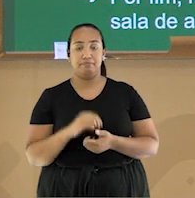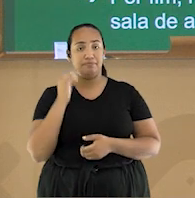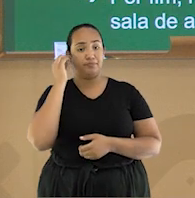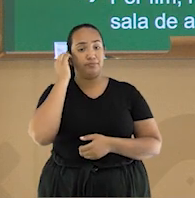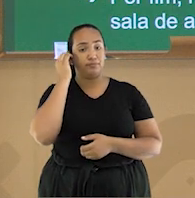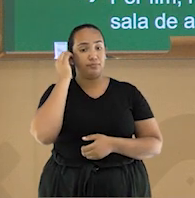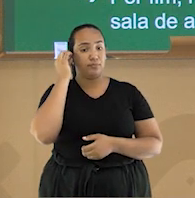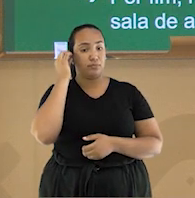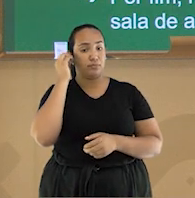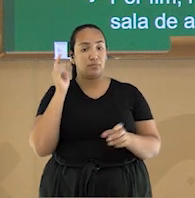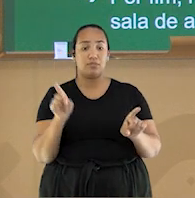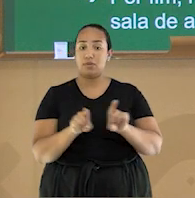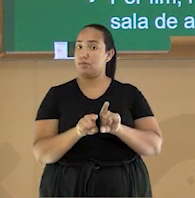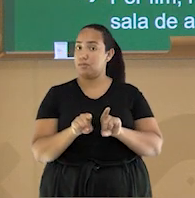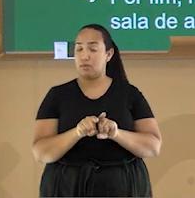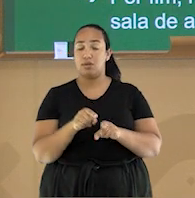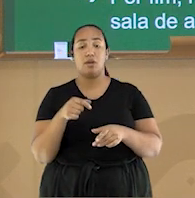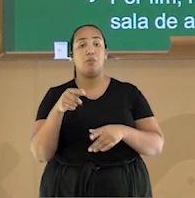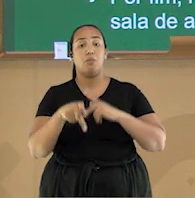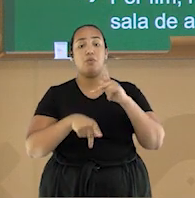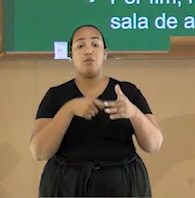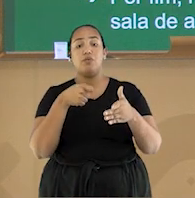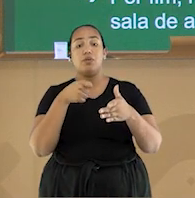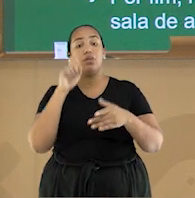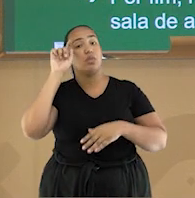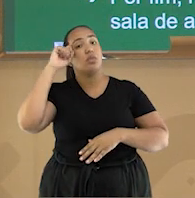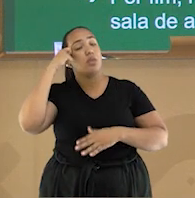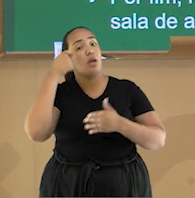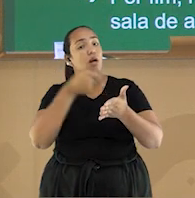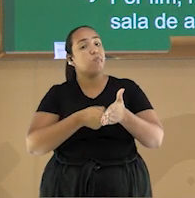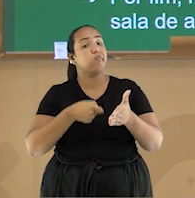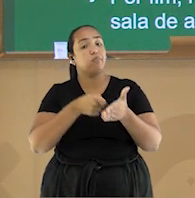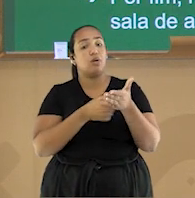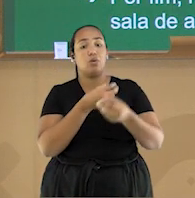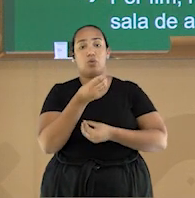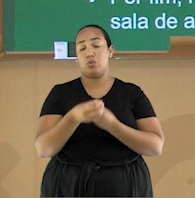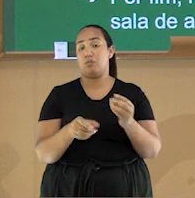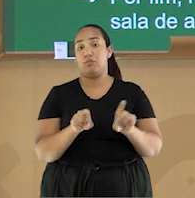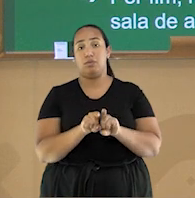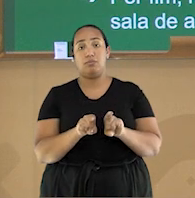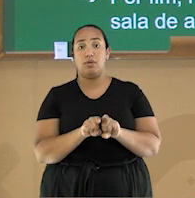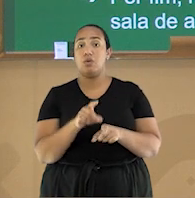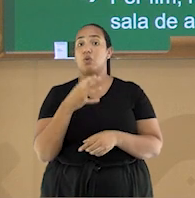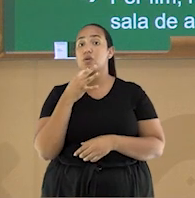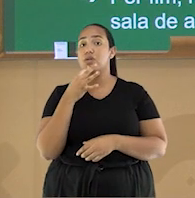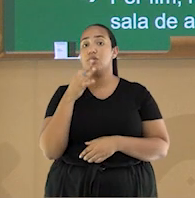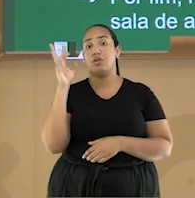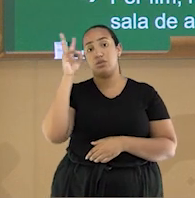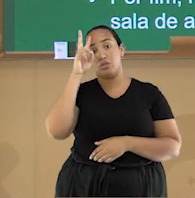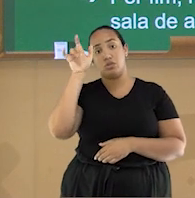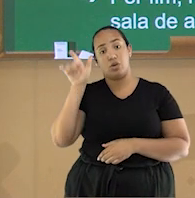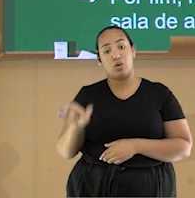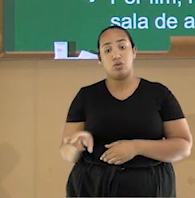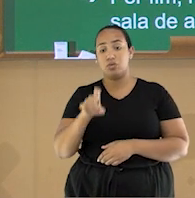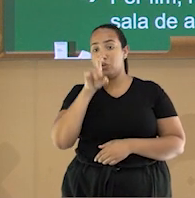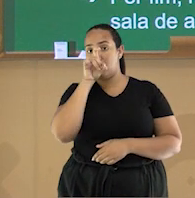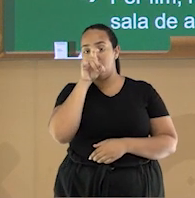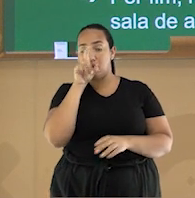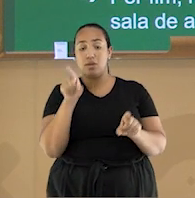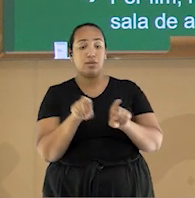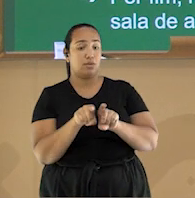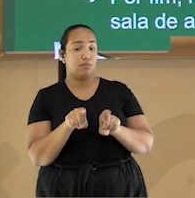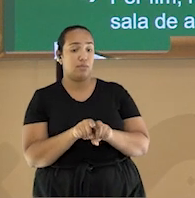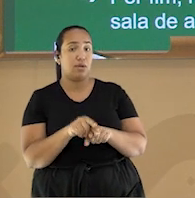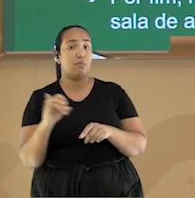negros escravizados. Conhecemos a história de Zumbi dos Palmares. Conhecemos a importância de ter um dia para